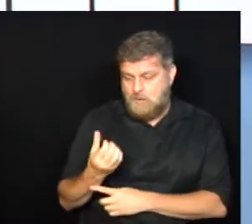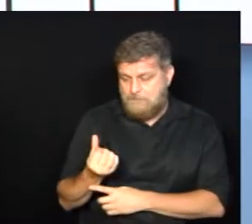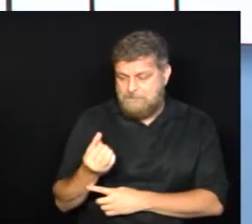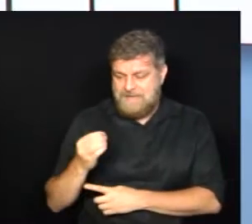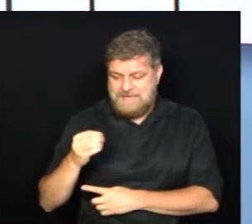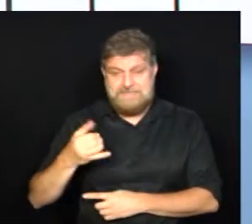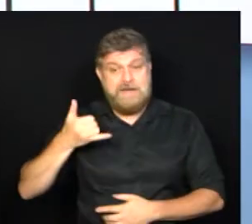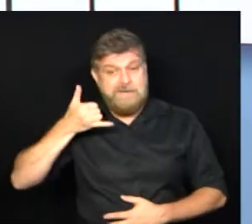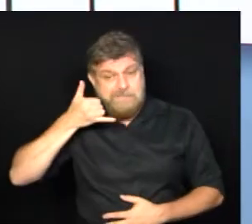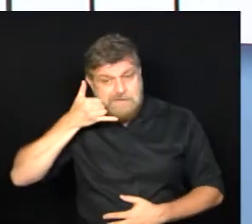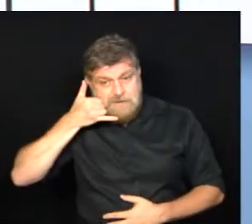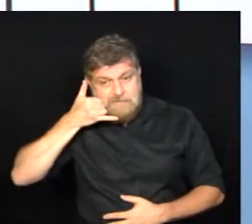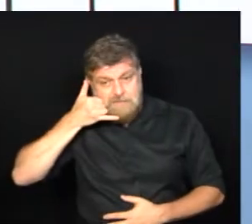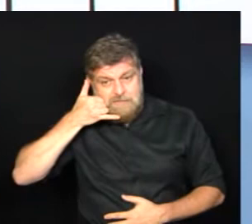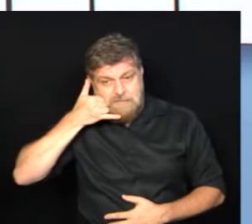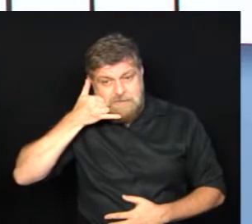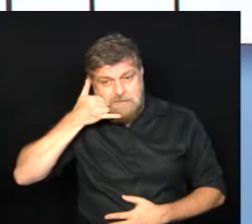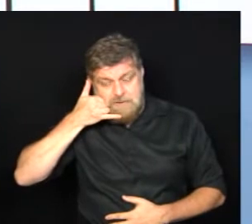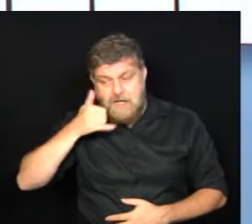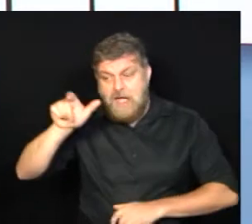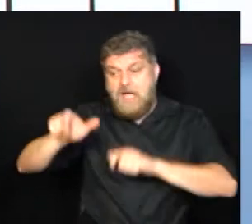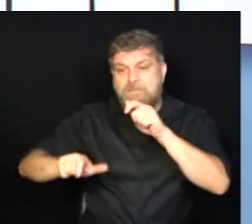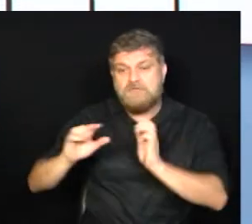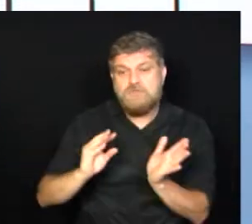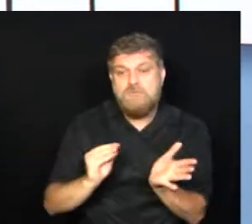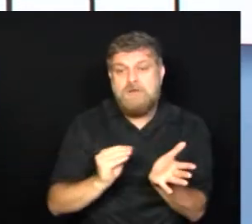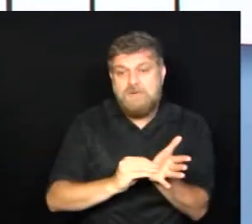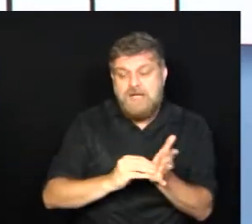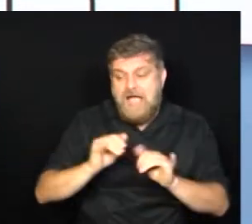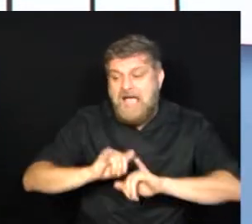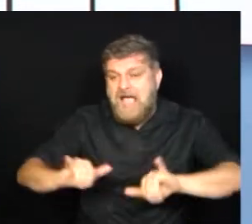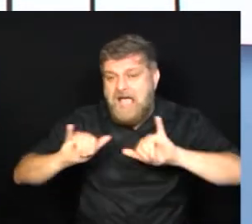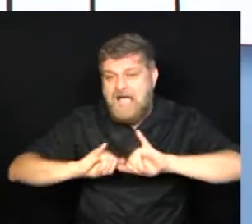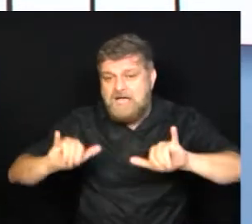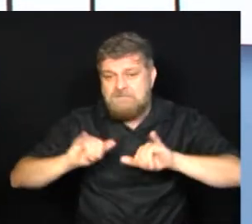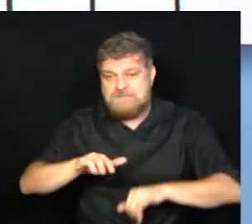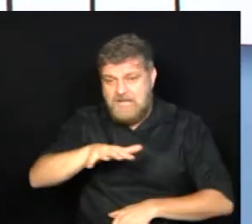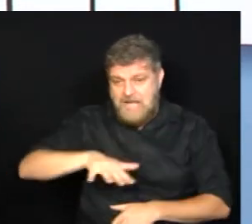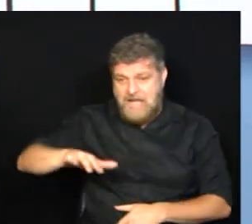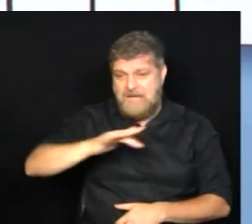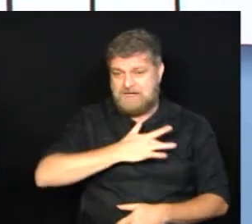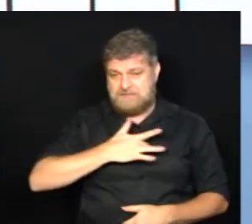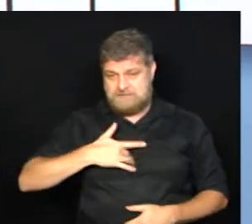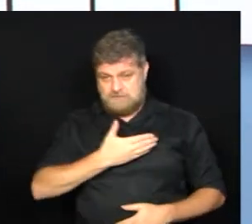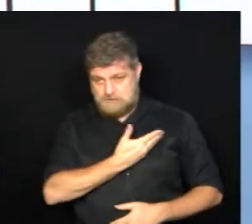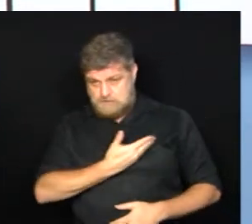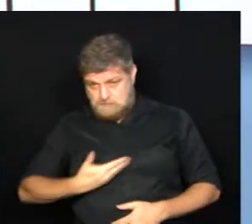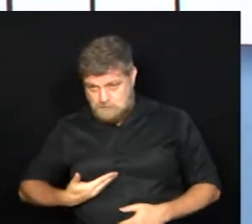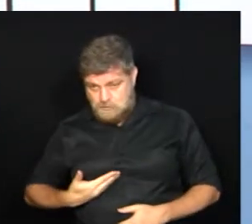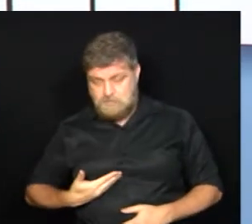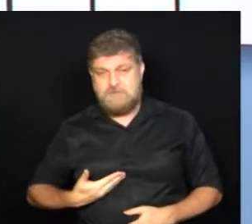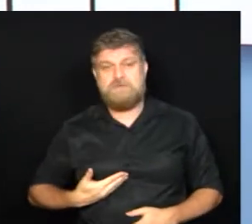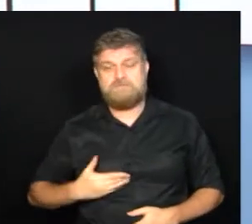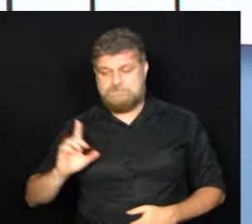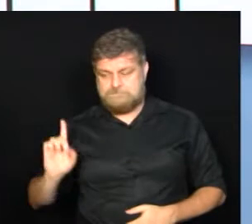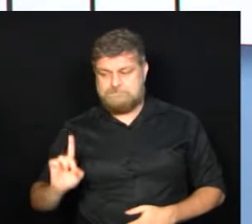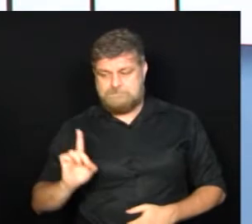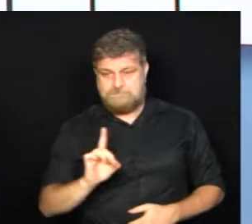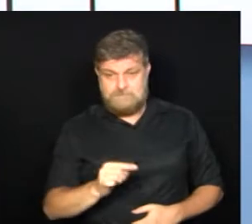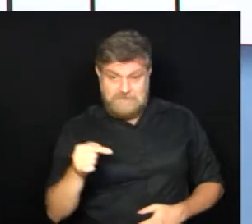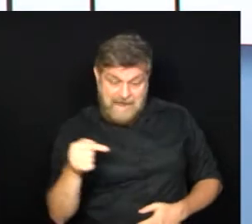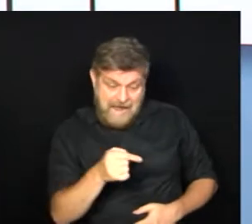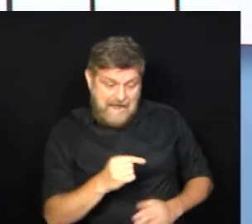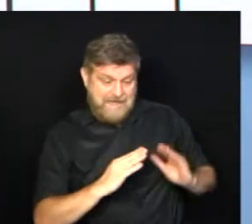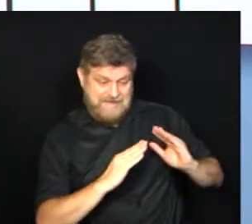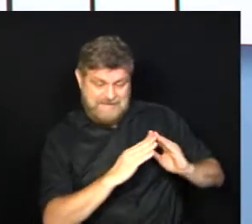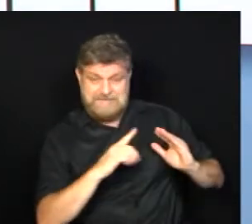à disposição para que você possa avisar ao serviço, à rede municipal de saúde, de que tem um